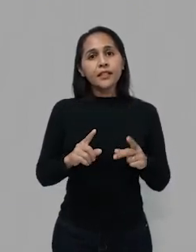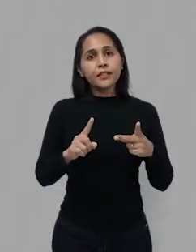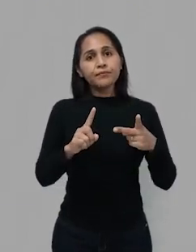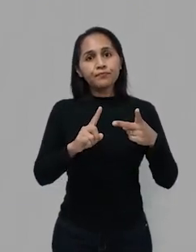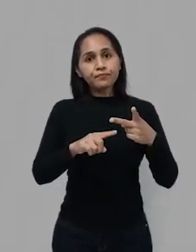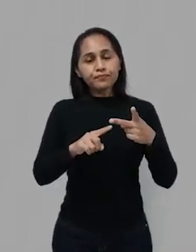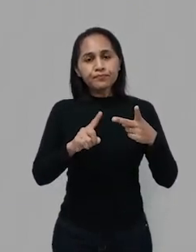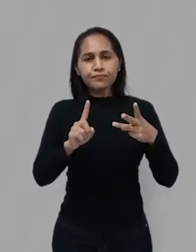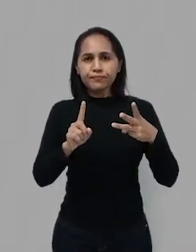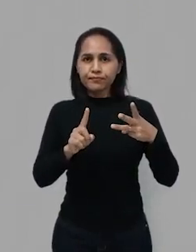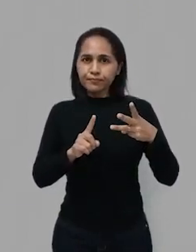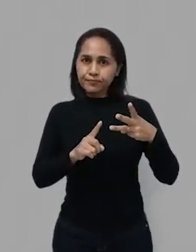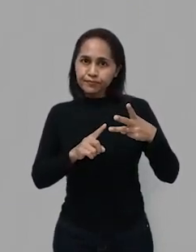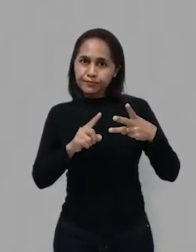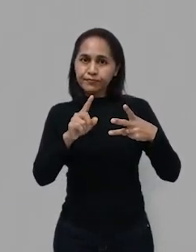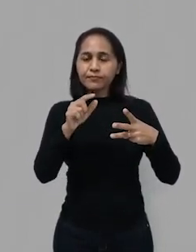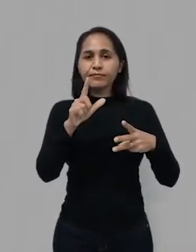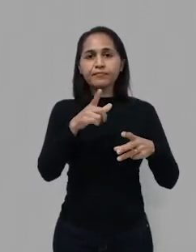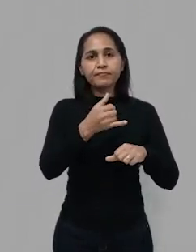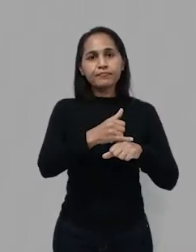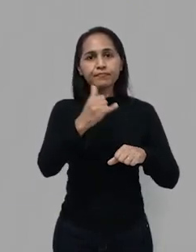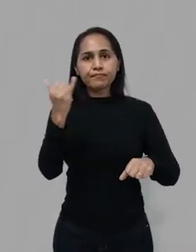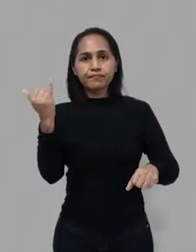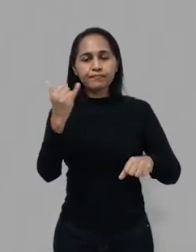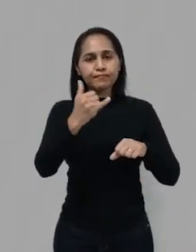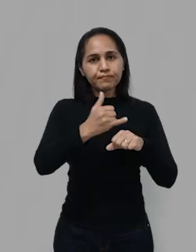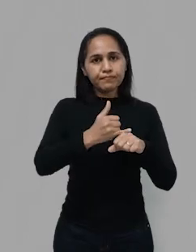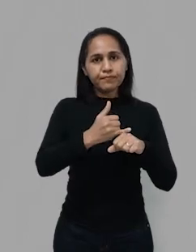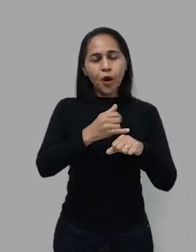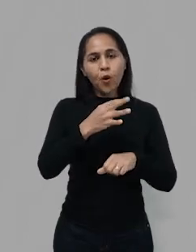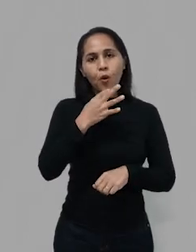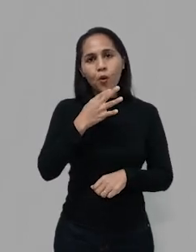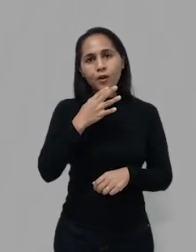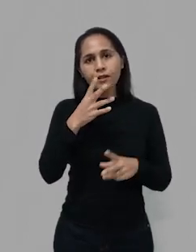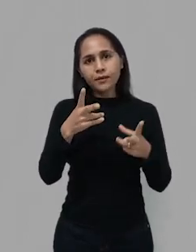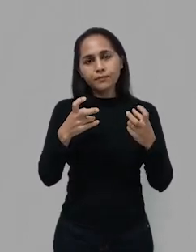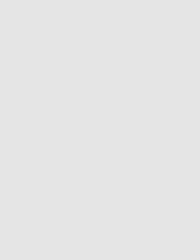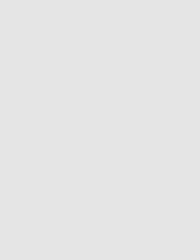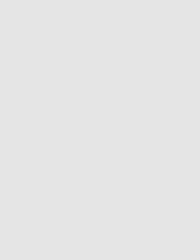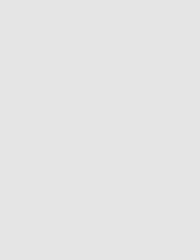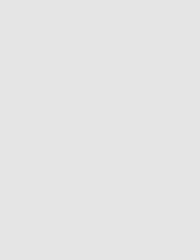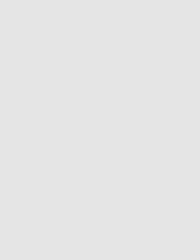ânions diferentes, vamos ter um sal. Obrigado, turma, e até a próxima.